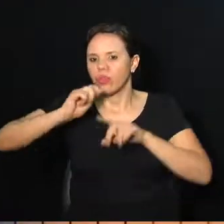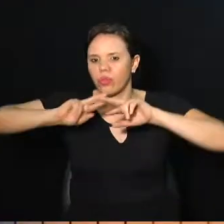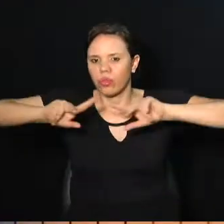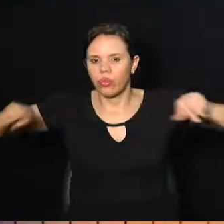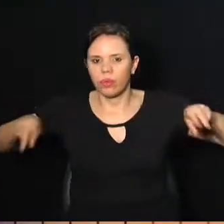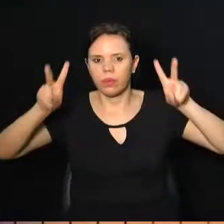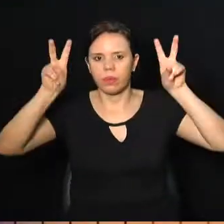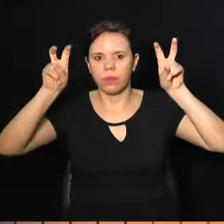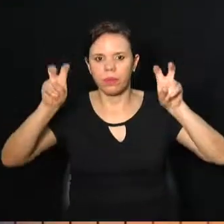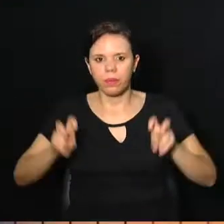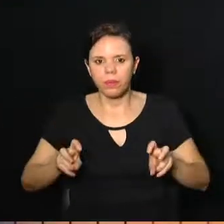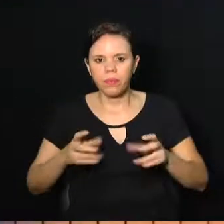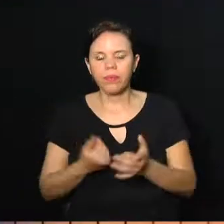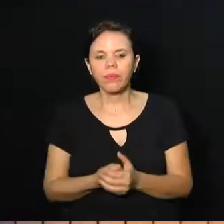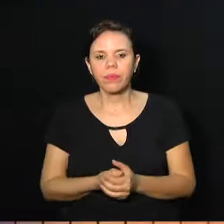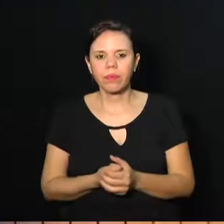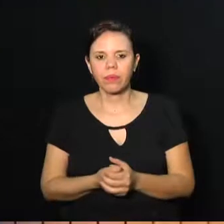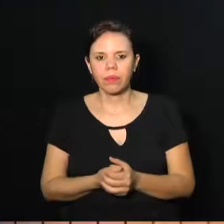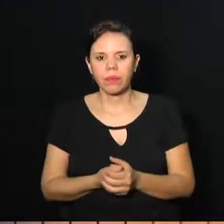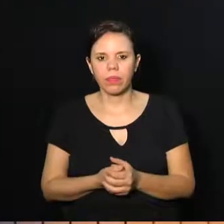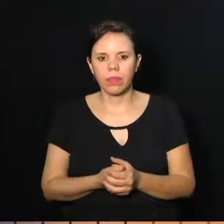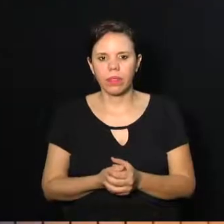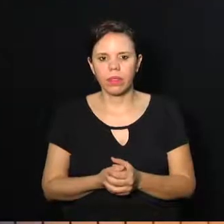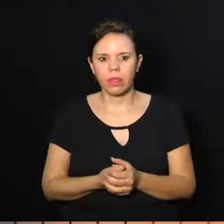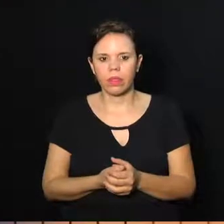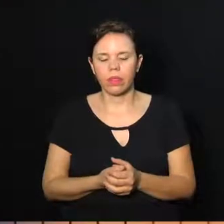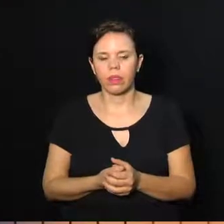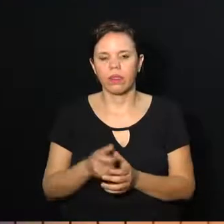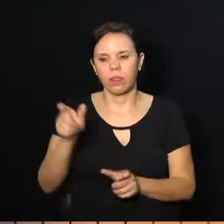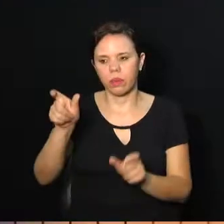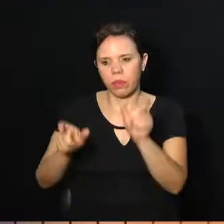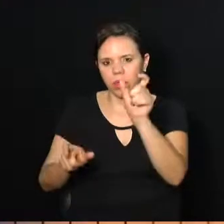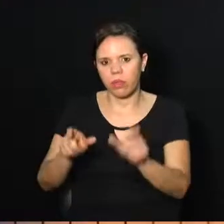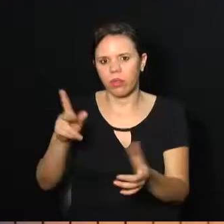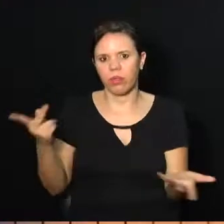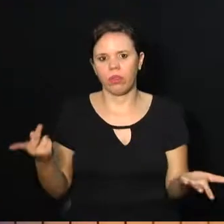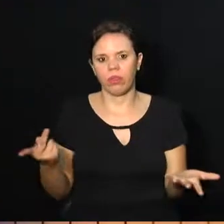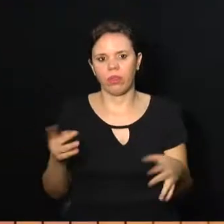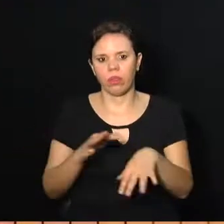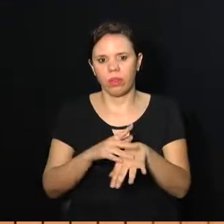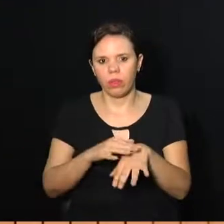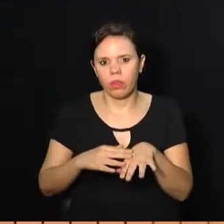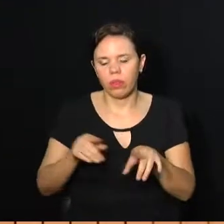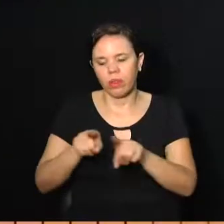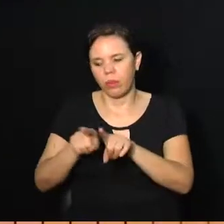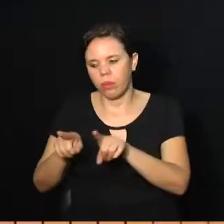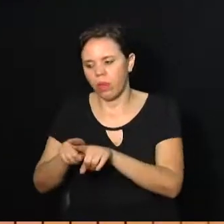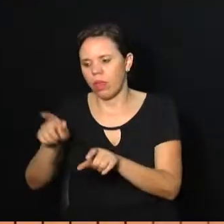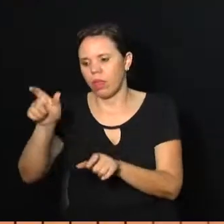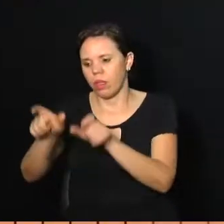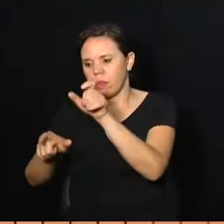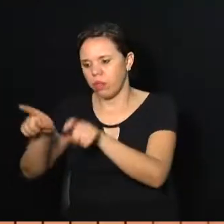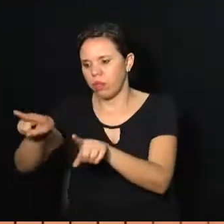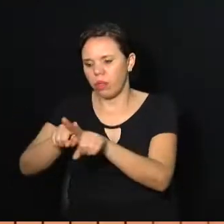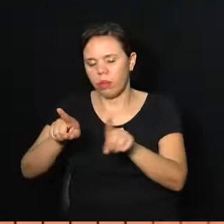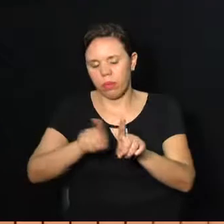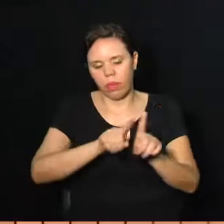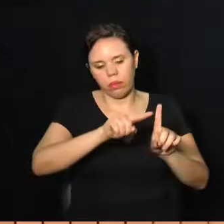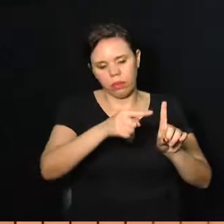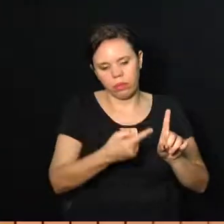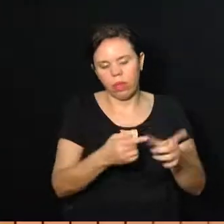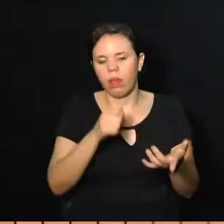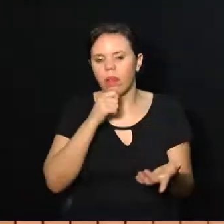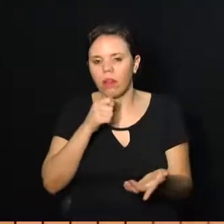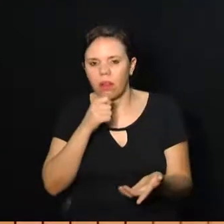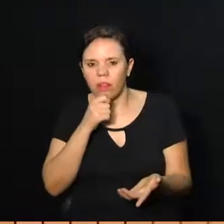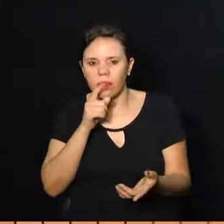é sobre as gestantes e puérperas que se fazem presentes na maternidade de Campinas e que estão em